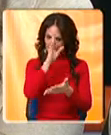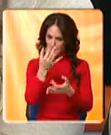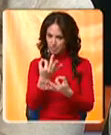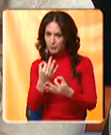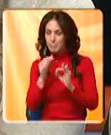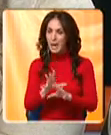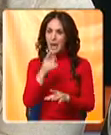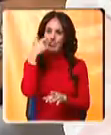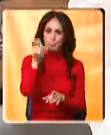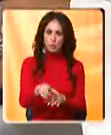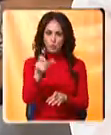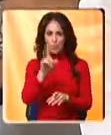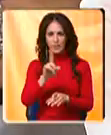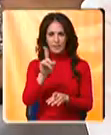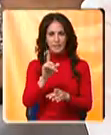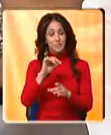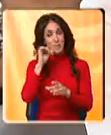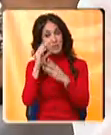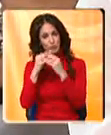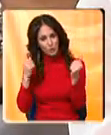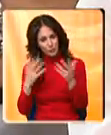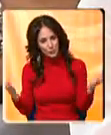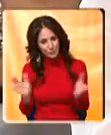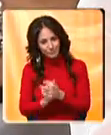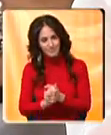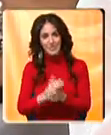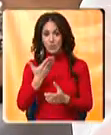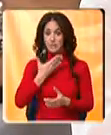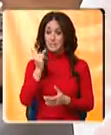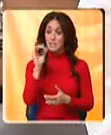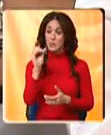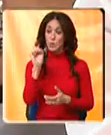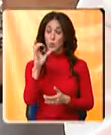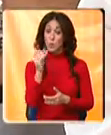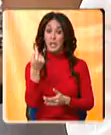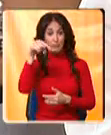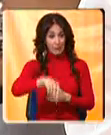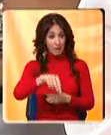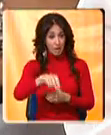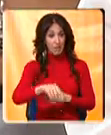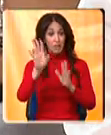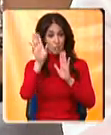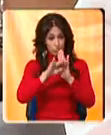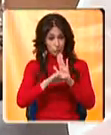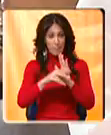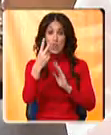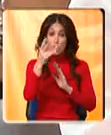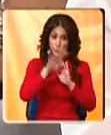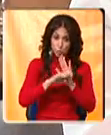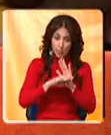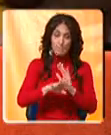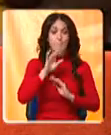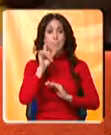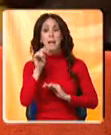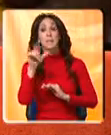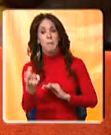que sim. Há aqui uma pessoa que não está resolvido ainda, não é? Que é o Diogo. E o Diogo esteve aqui connosco. Em 2 programas. Os seus